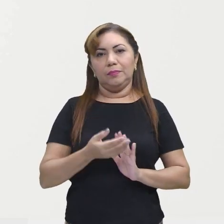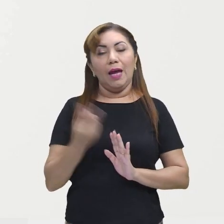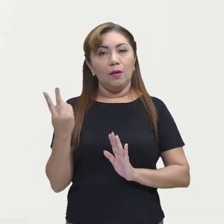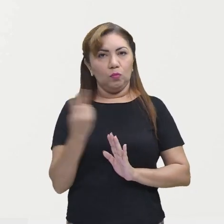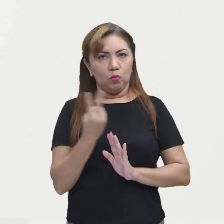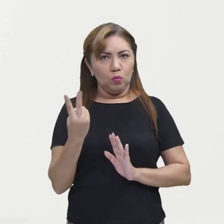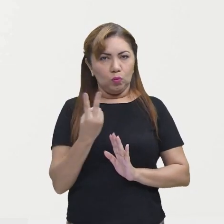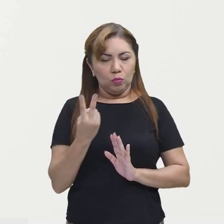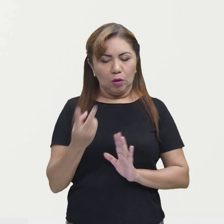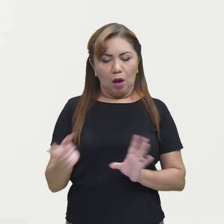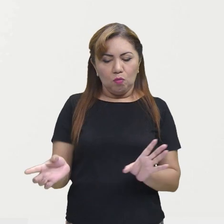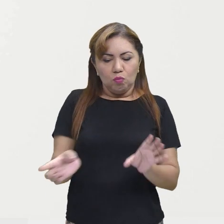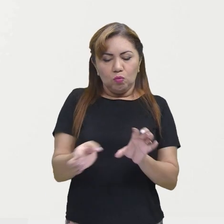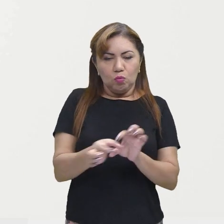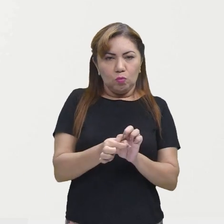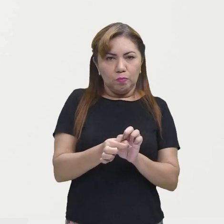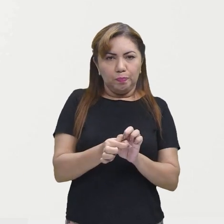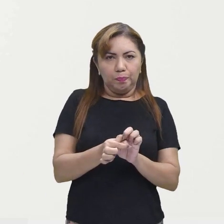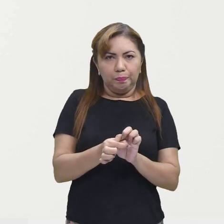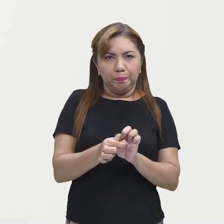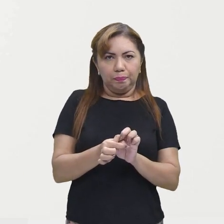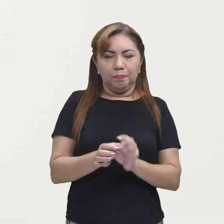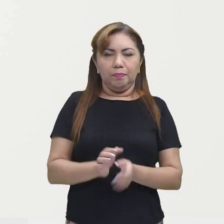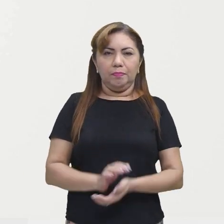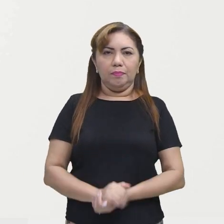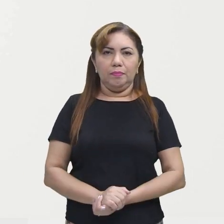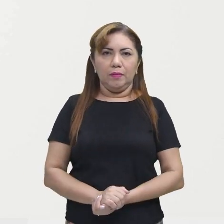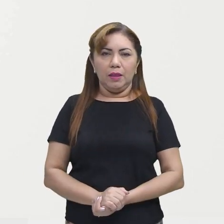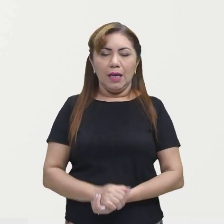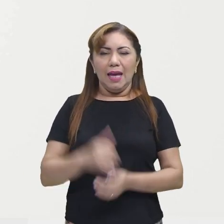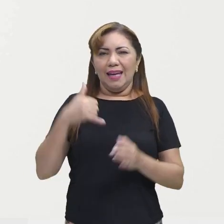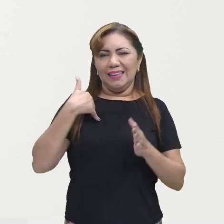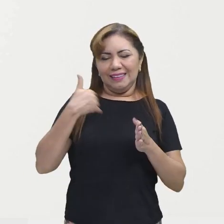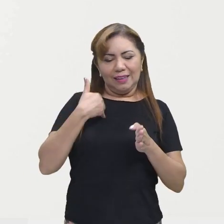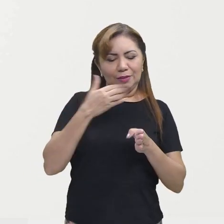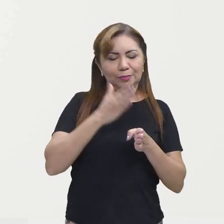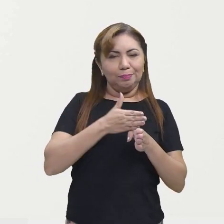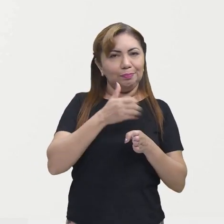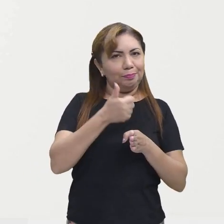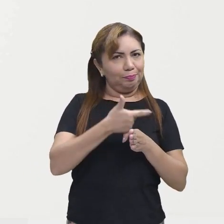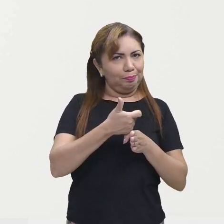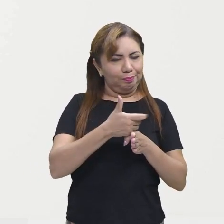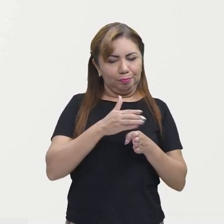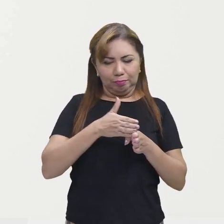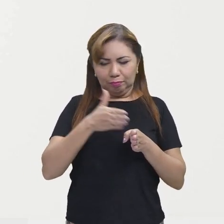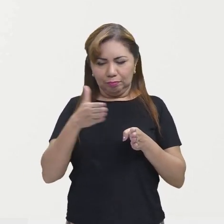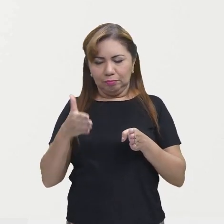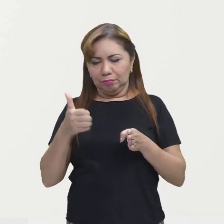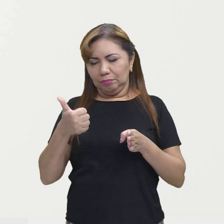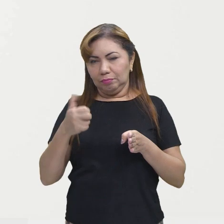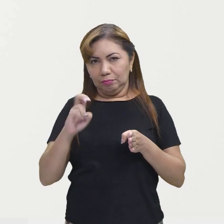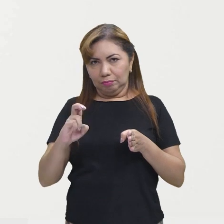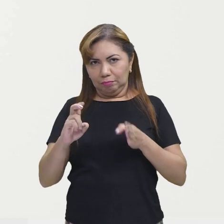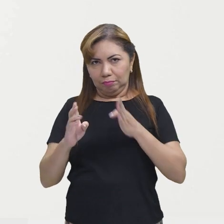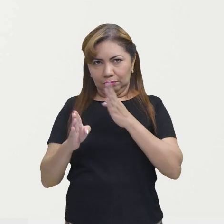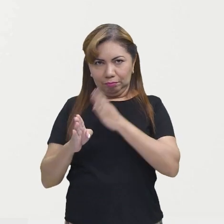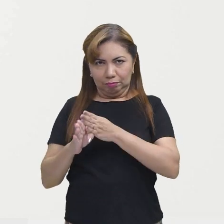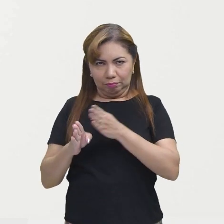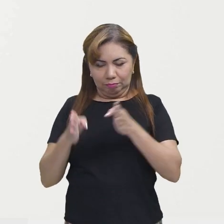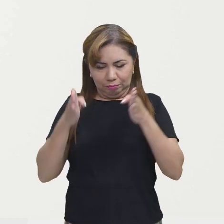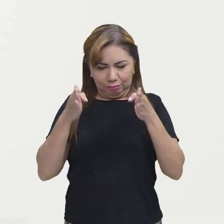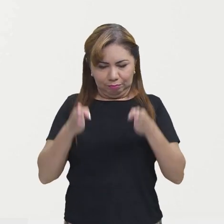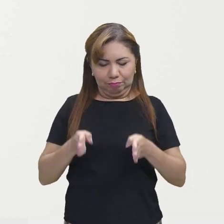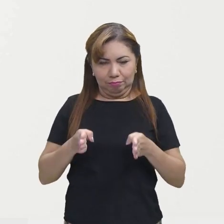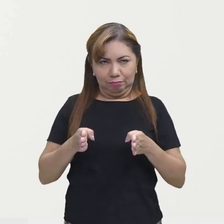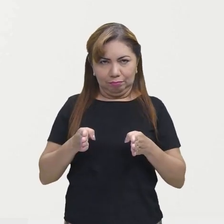bebê. Na puberdade, os órgãos são amadurecidos e os hormônios começam a produzir mudanças no corpo